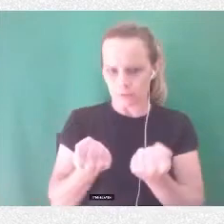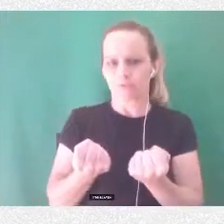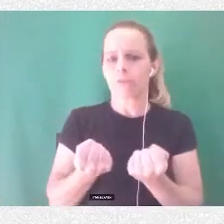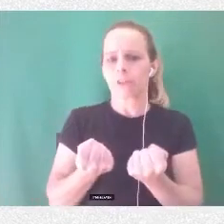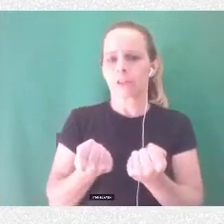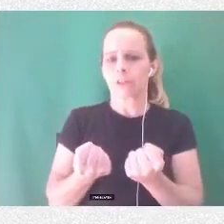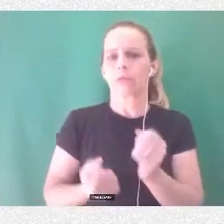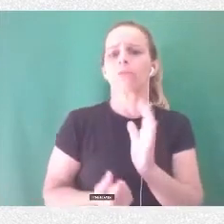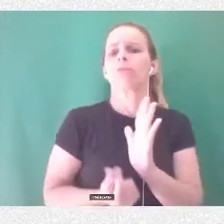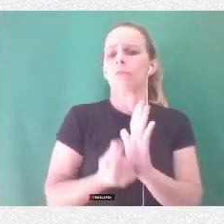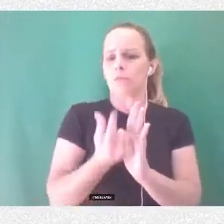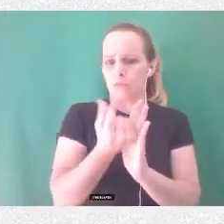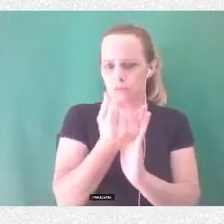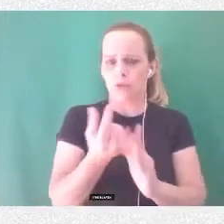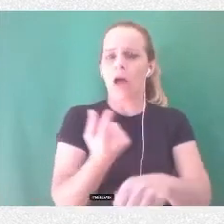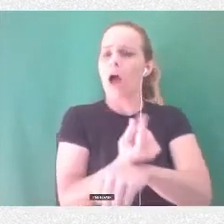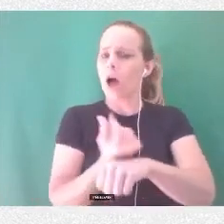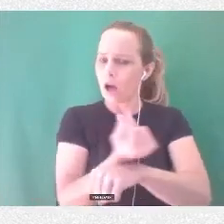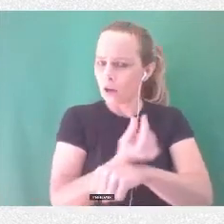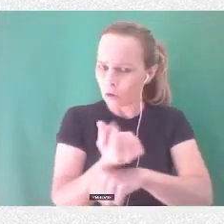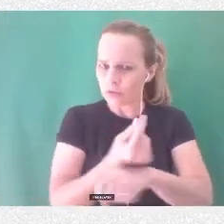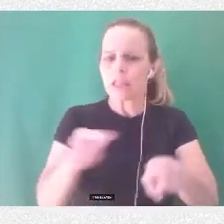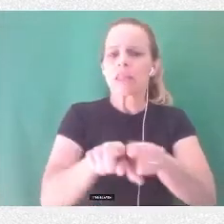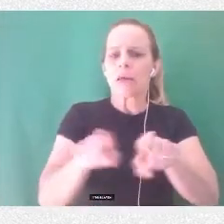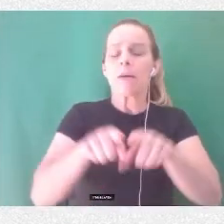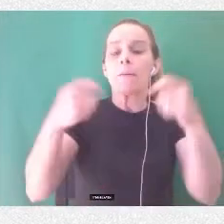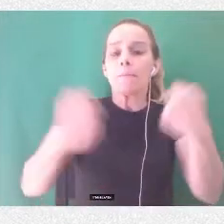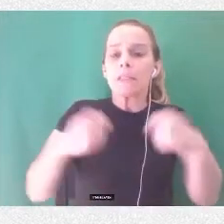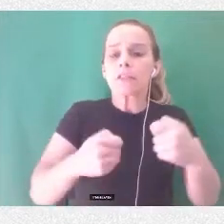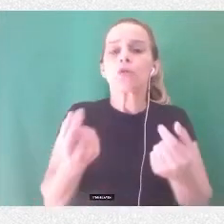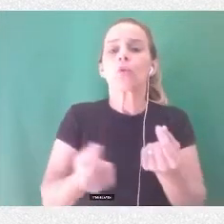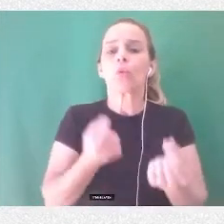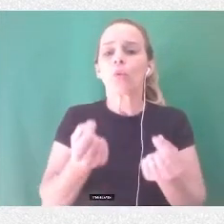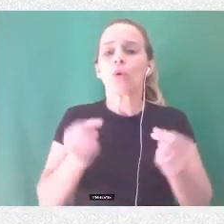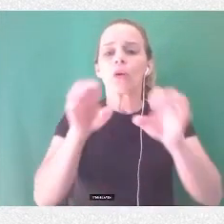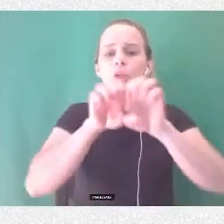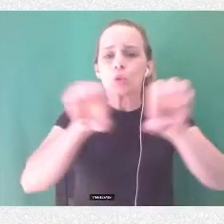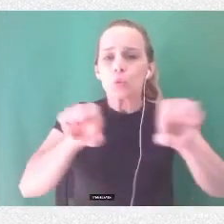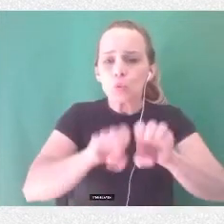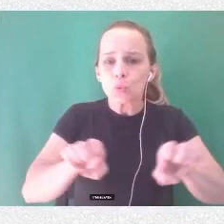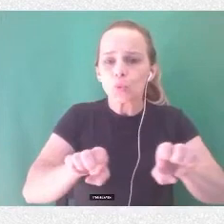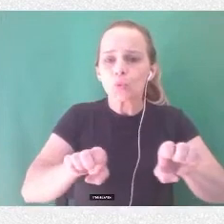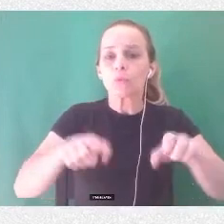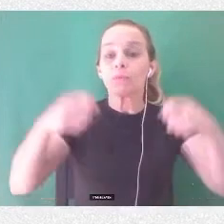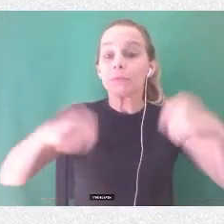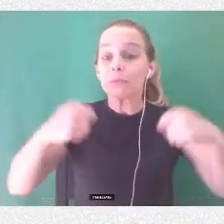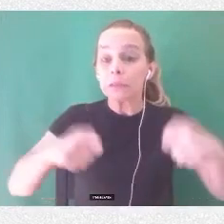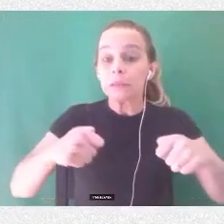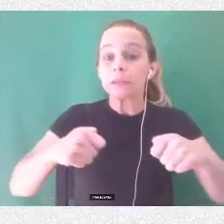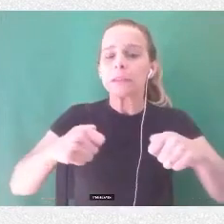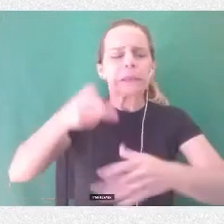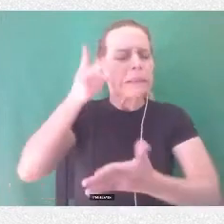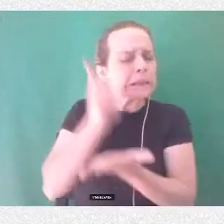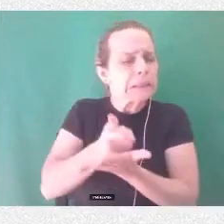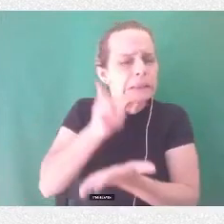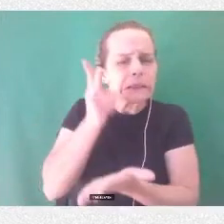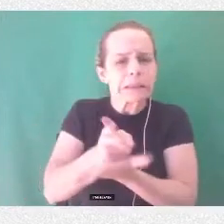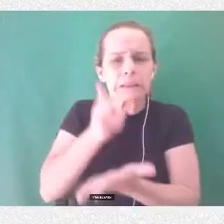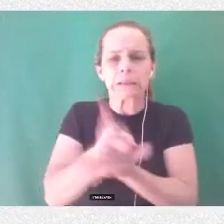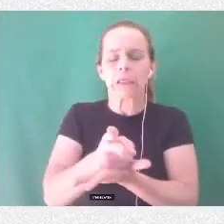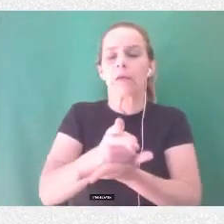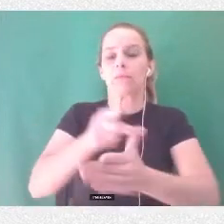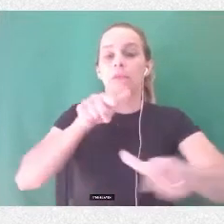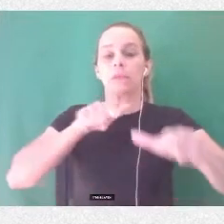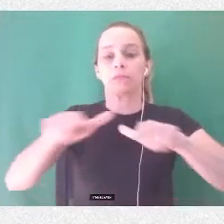economia, sob o ponto de vista da sua estruturação e fundamentação, esteja sempre a serviço da